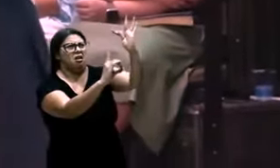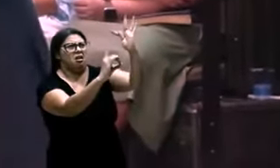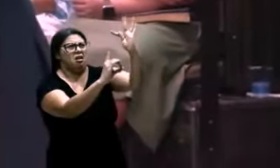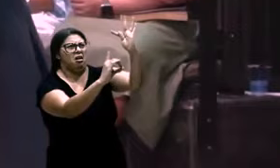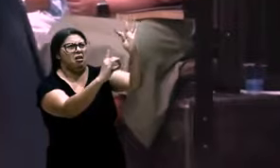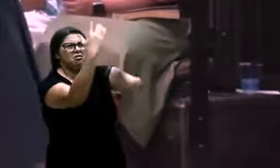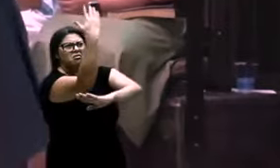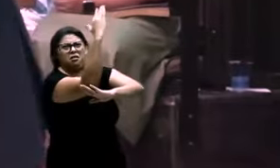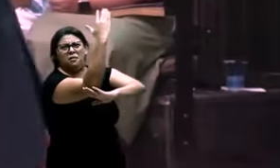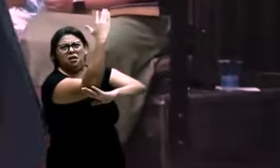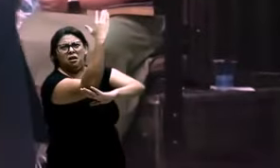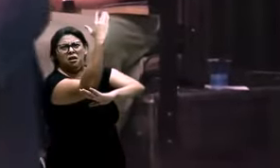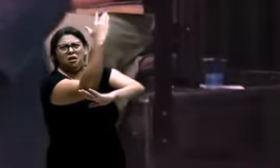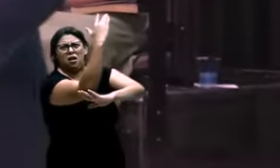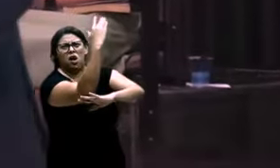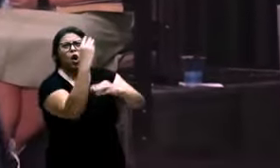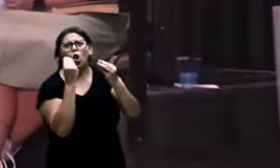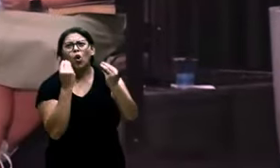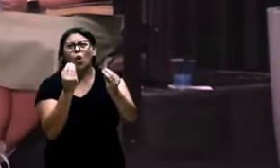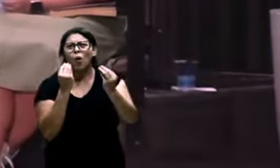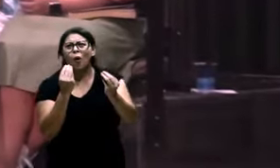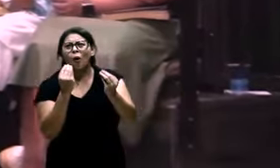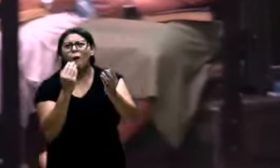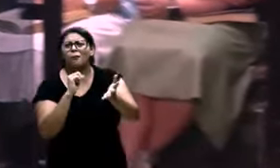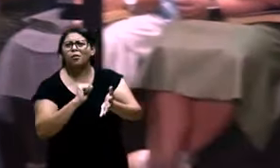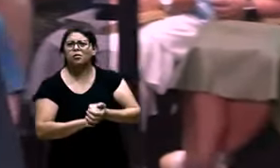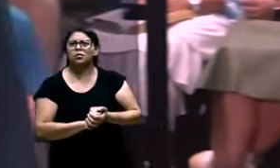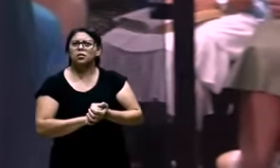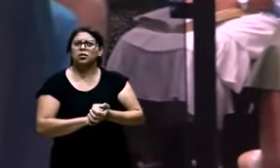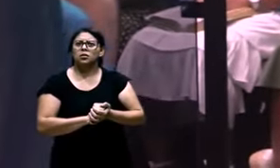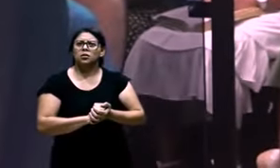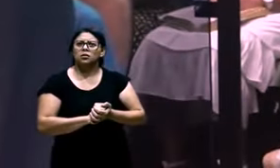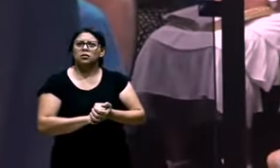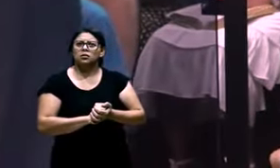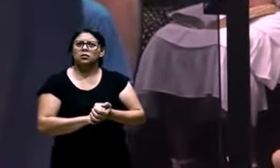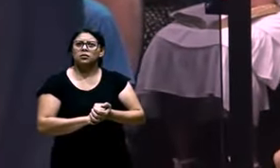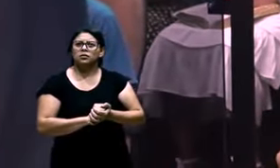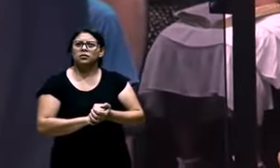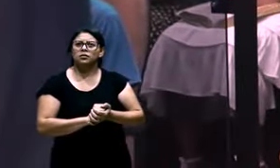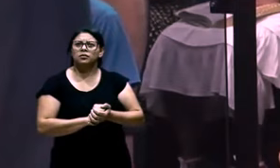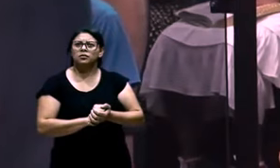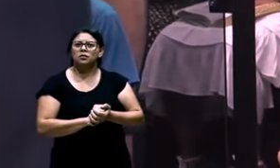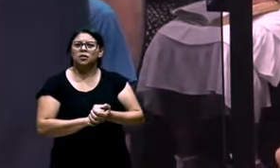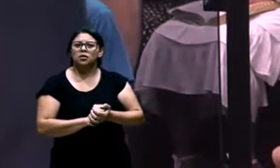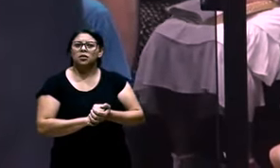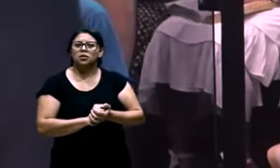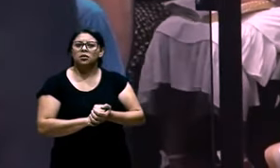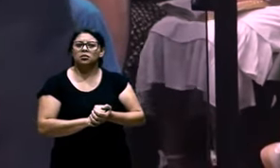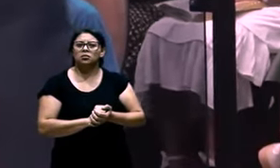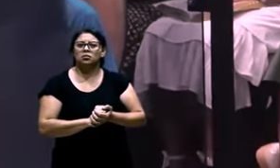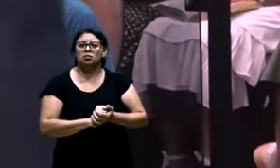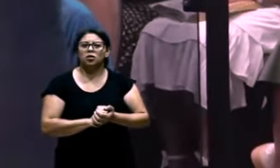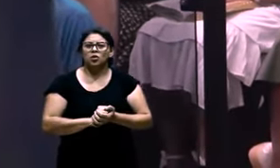de pau, de madeira? Já tem alguém mandando um WhatsApp dizendo, será que acabou o recurso no céu? O